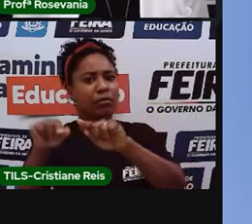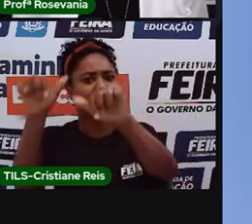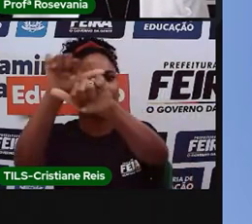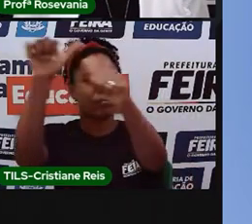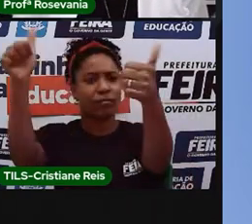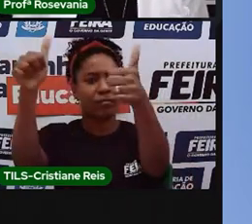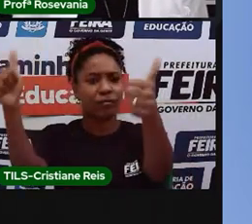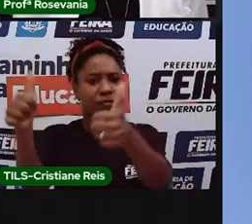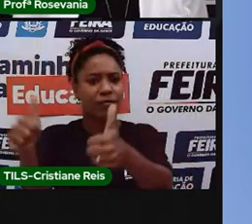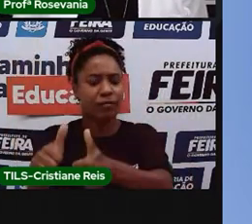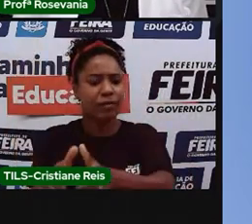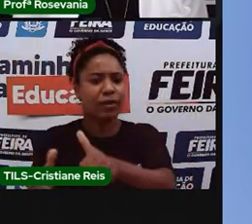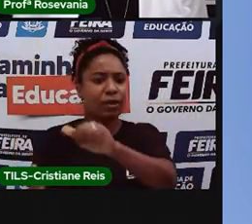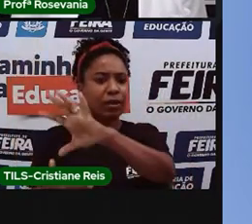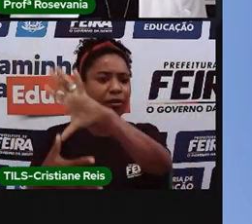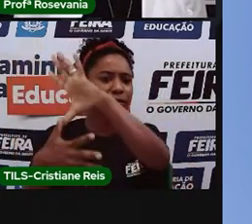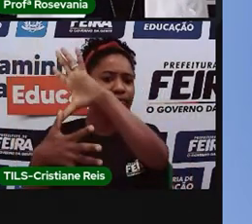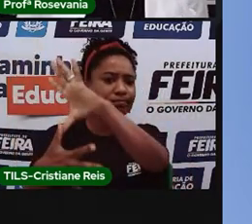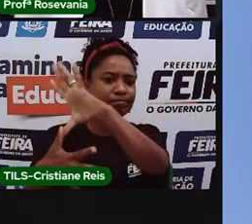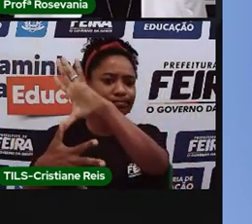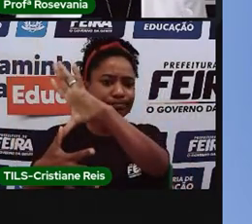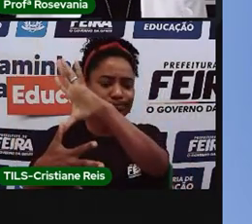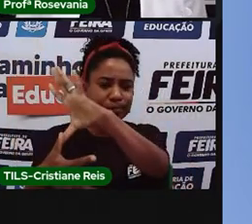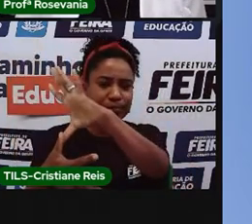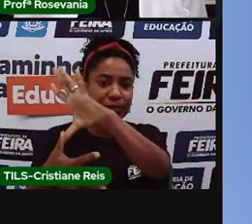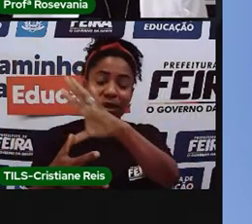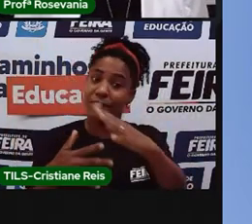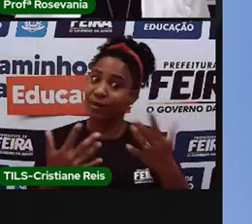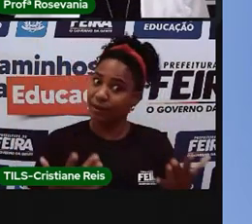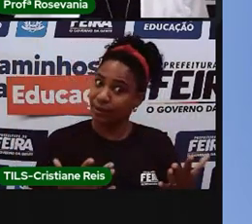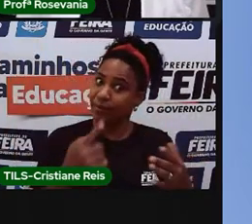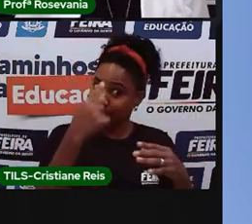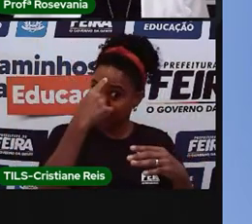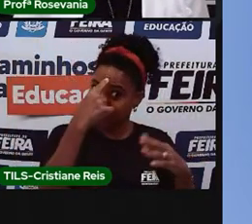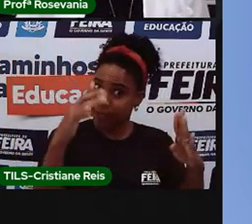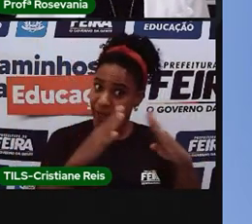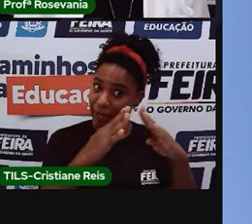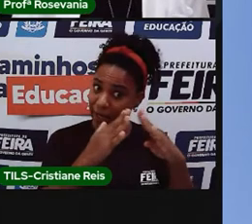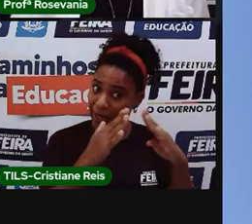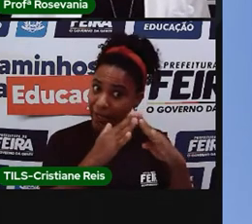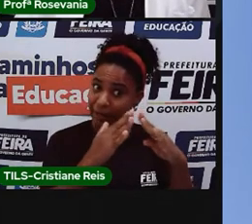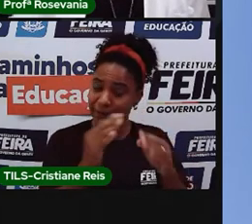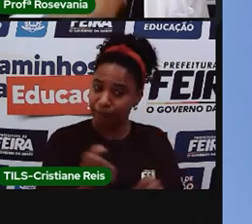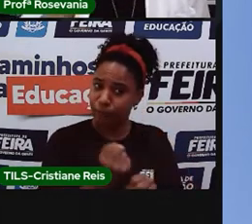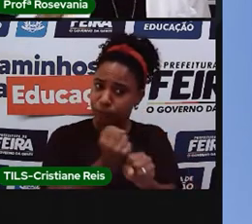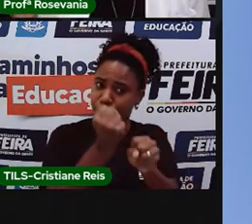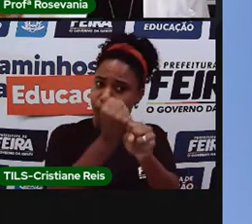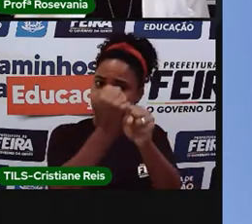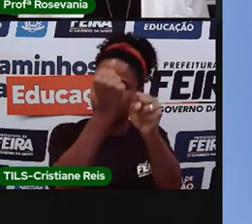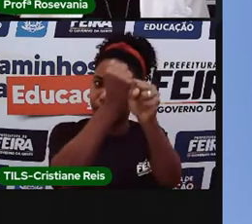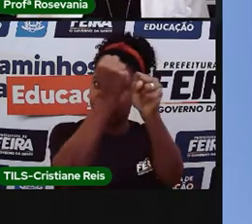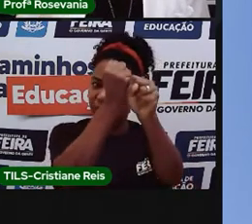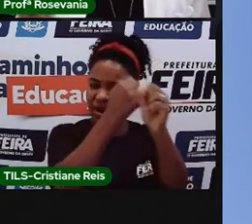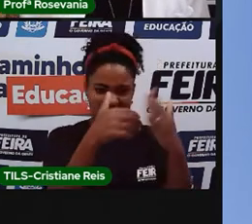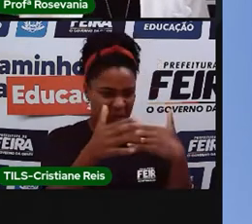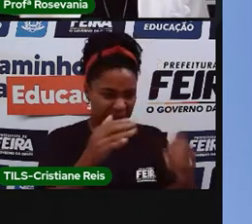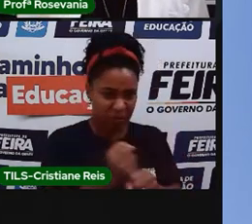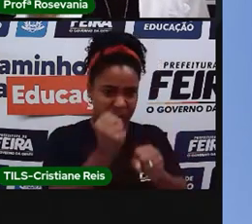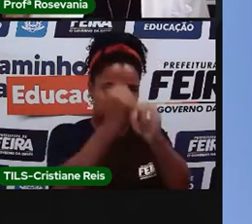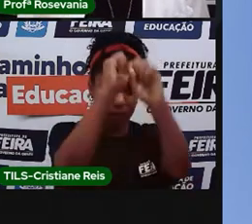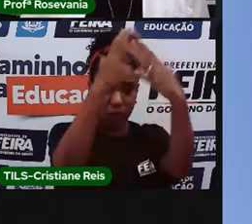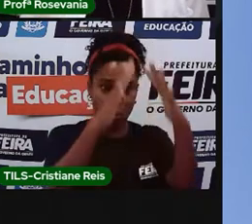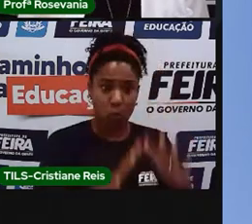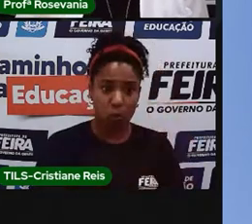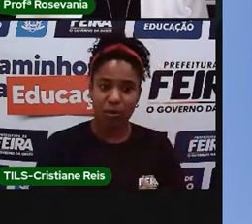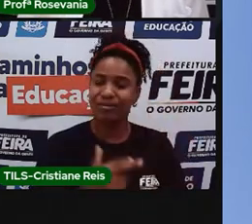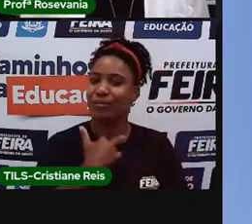Imagine fazer uma planta de uma casa de qualquer jeito, depois, né, cai tudo aí, vem um acidente. Então precisa de ter, né, tudo medidinho ali, quantos metros,